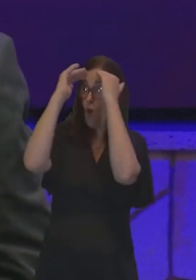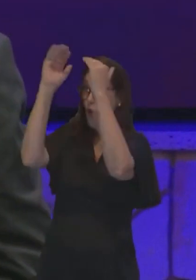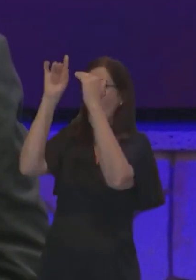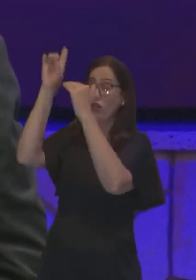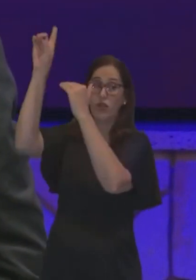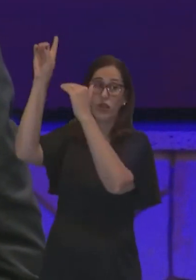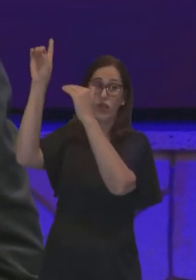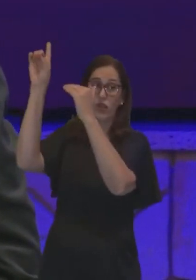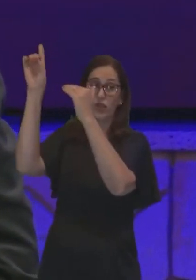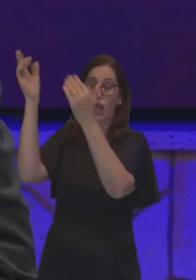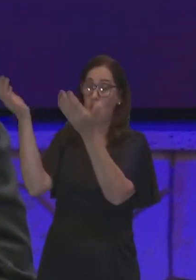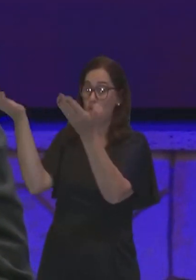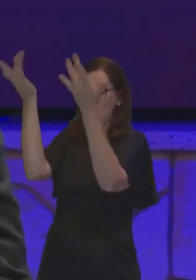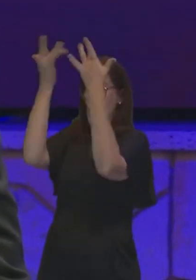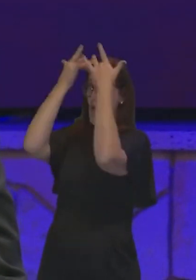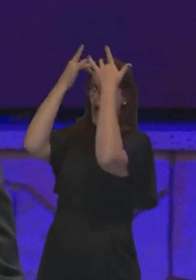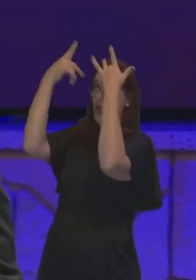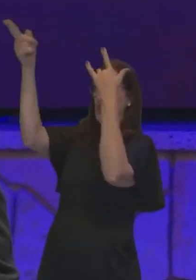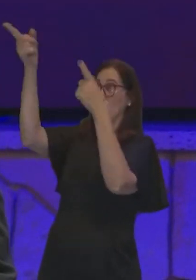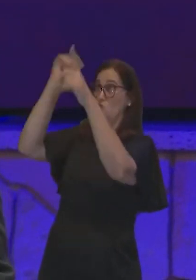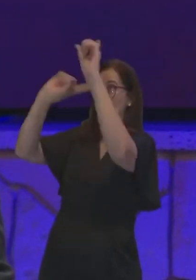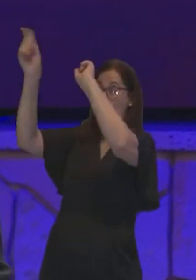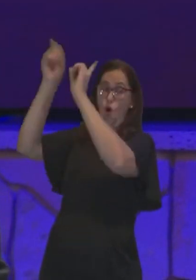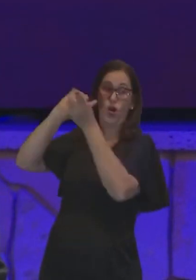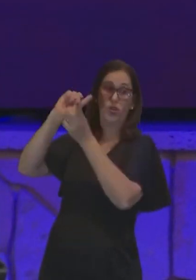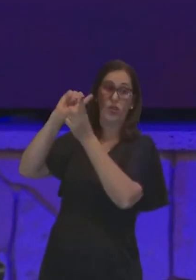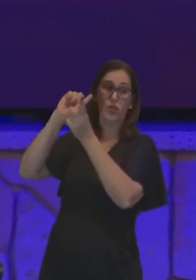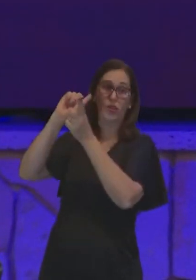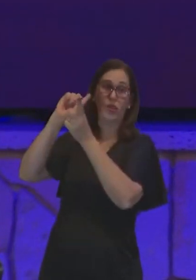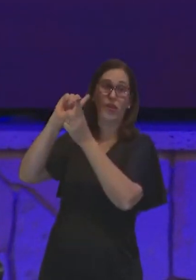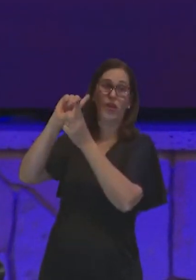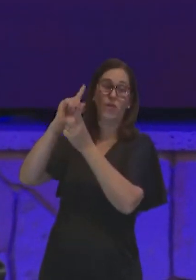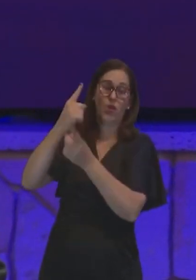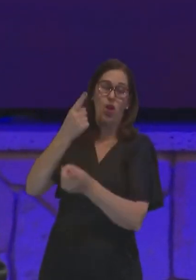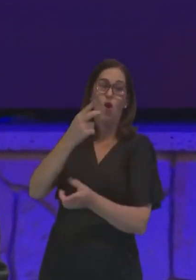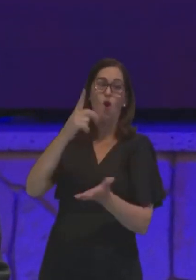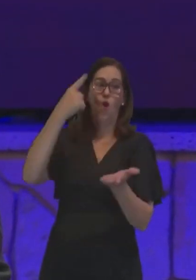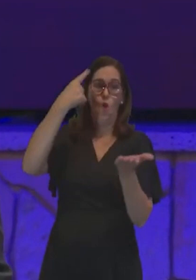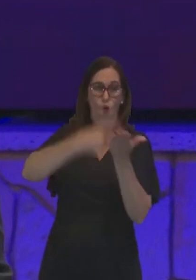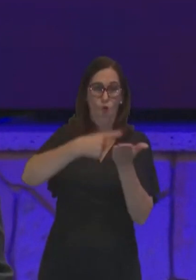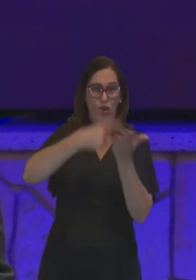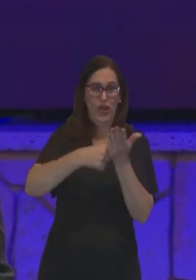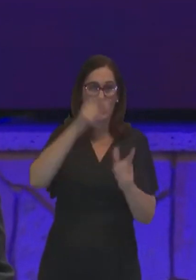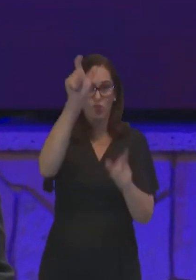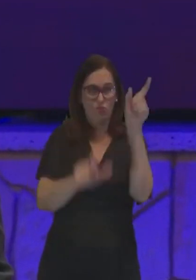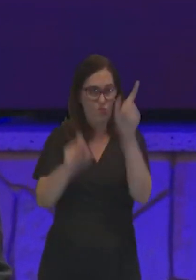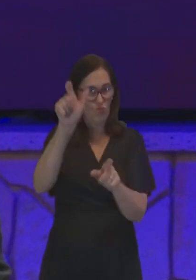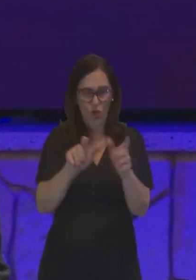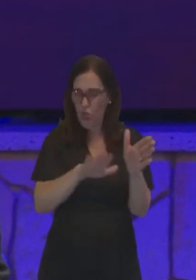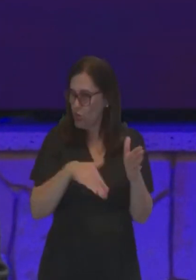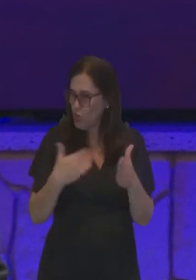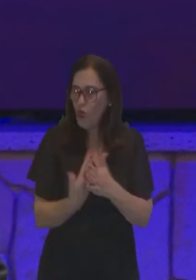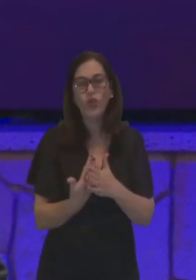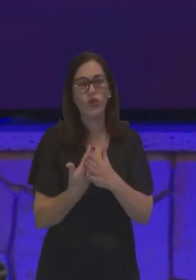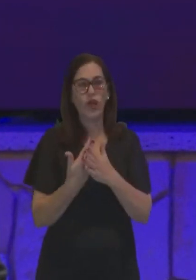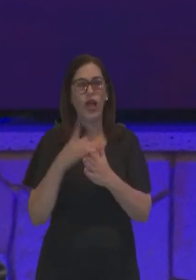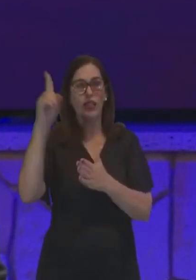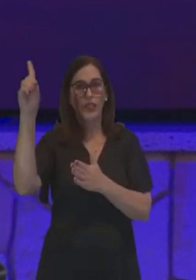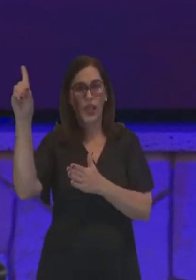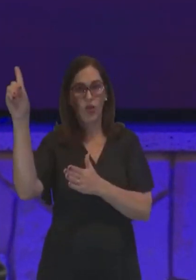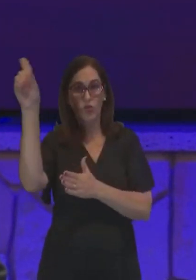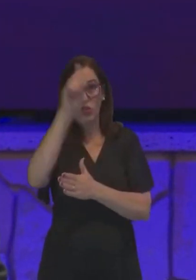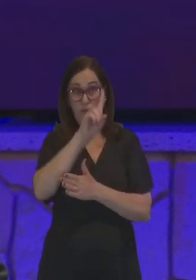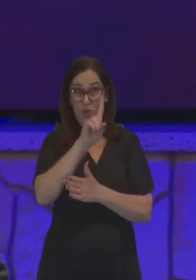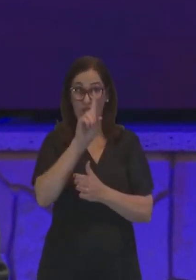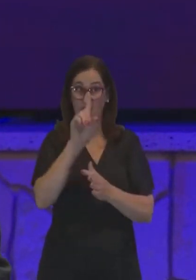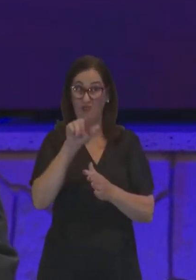os seus mandamentos, porque isto é o dever de todo o homem. Porque Deus há de trazer a